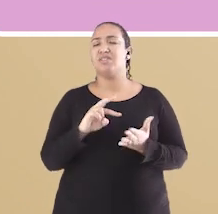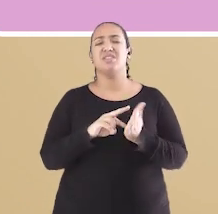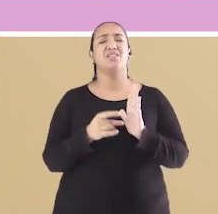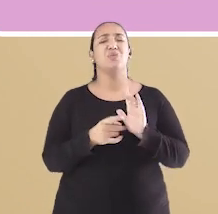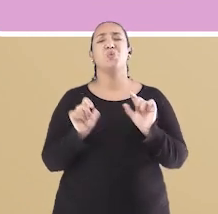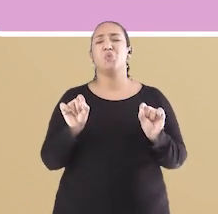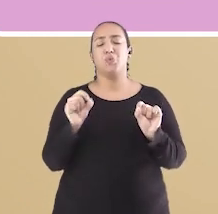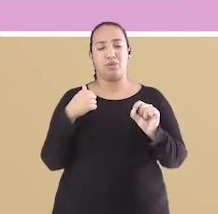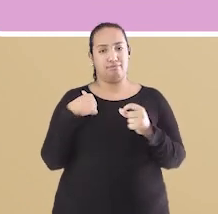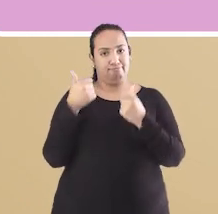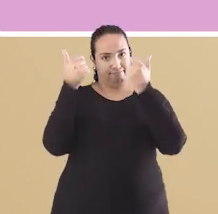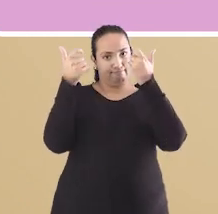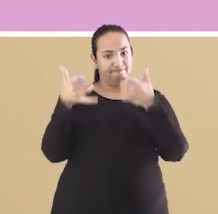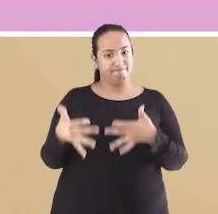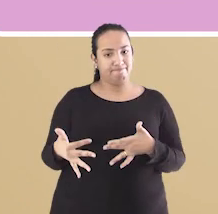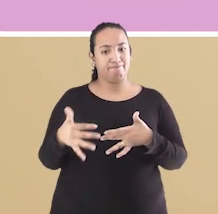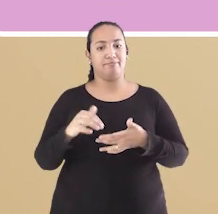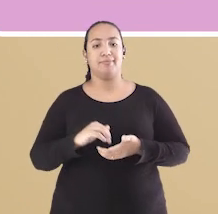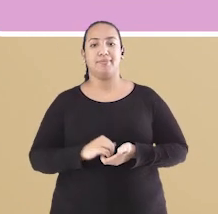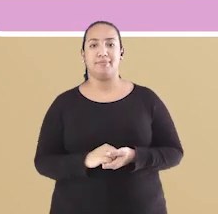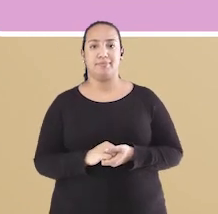explicar para você.